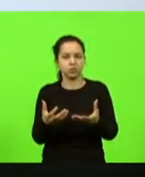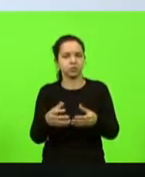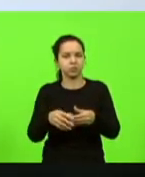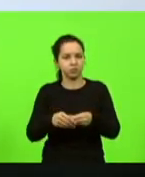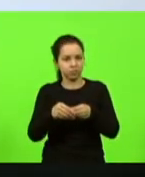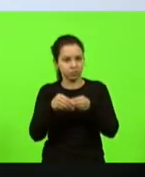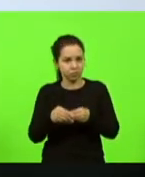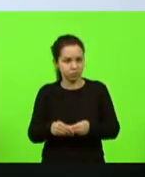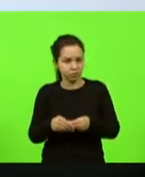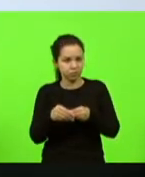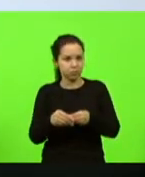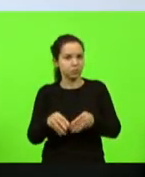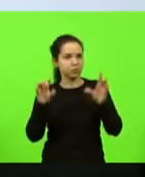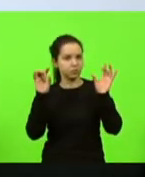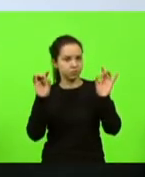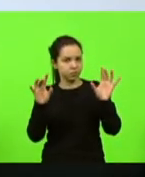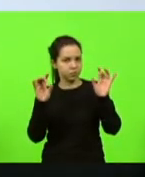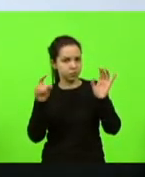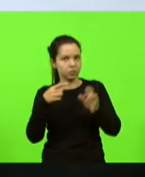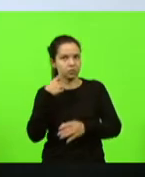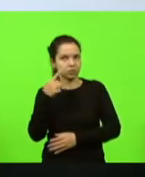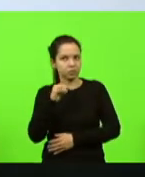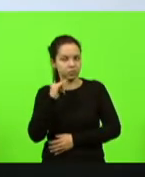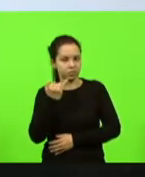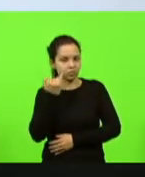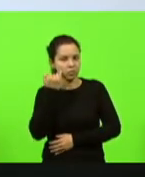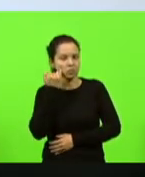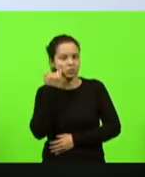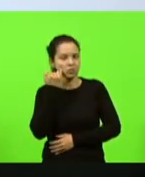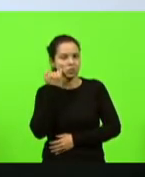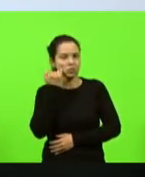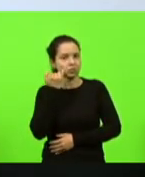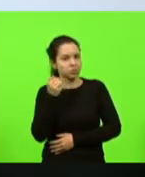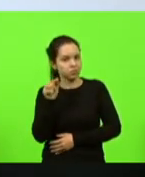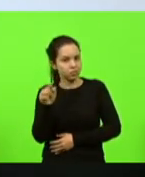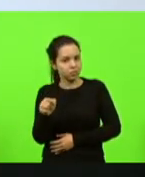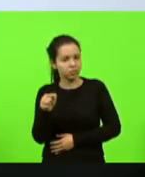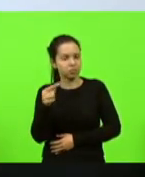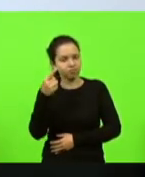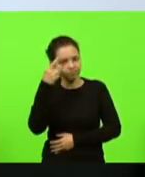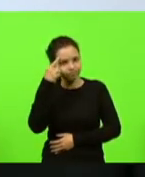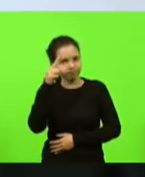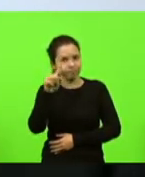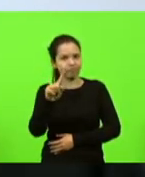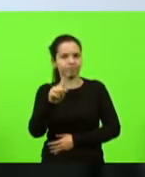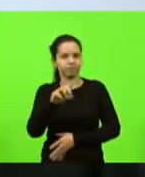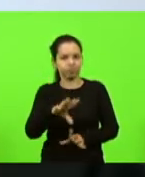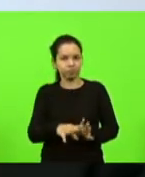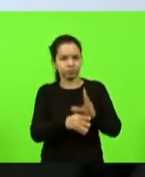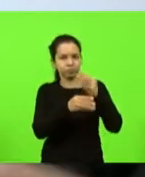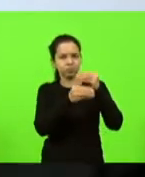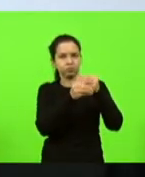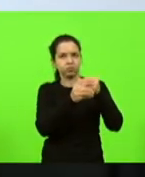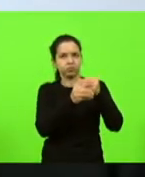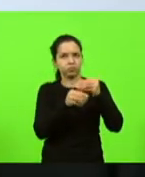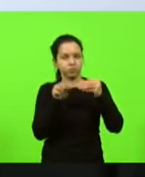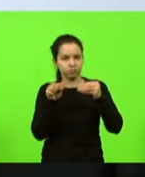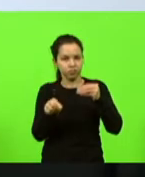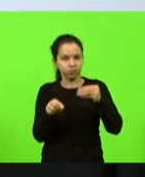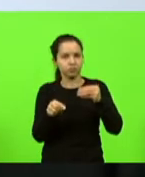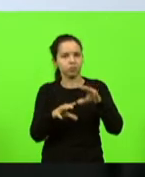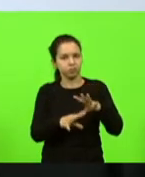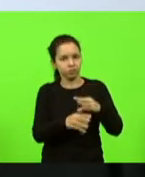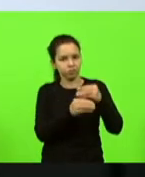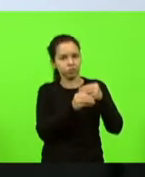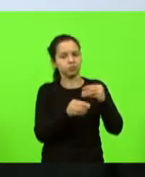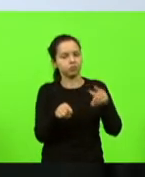forma muito especial o deputado Gessé pela expertise da emenda. Essa emenda que eu busquei agregar também